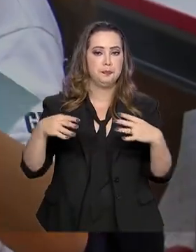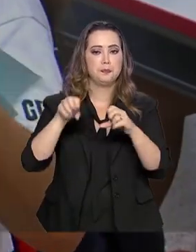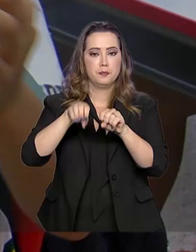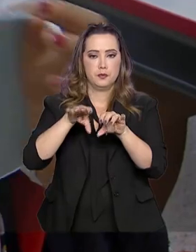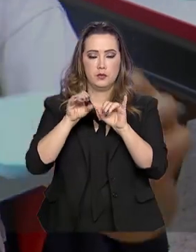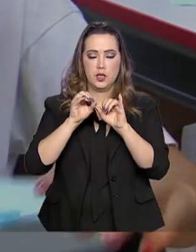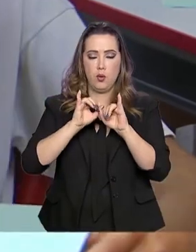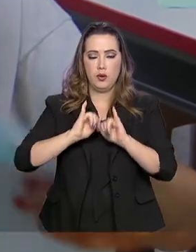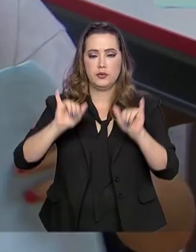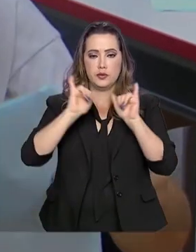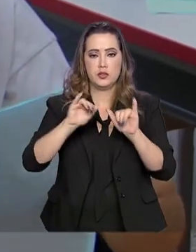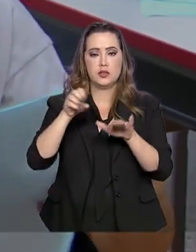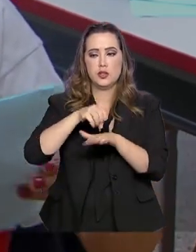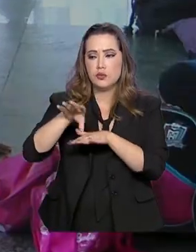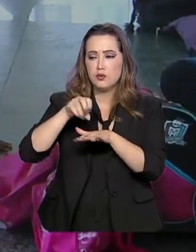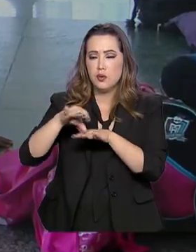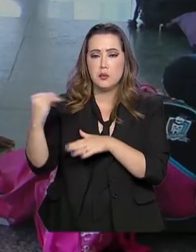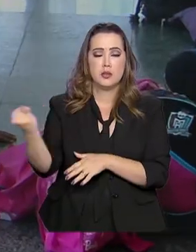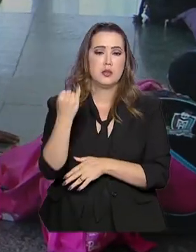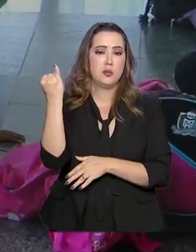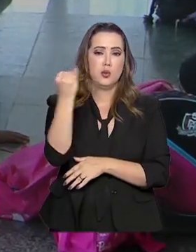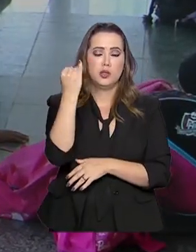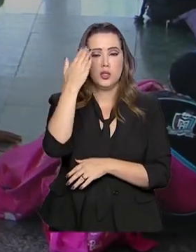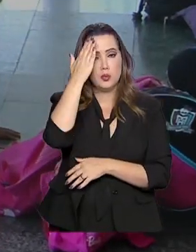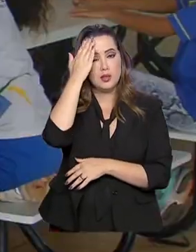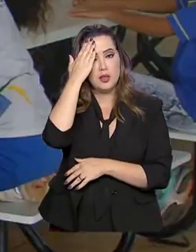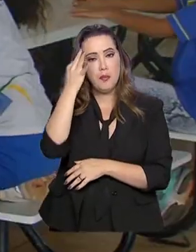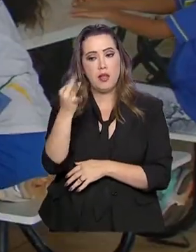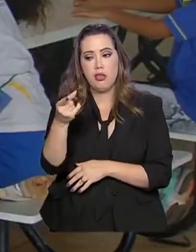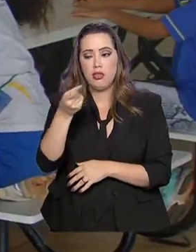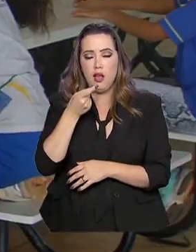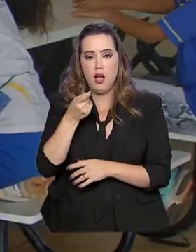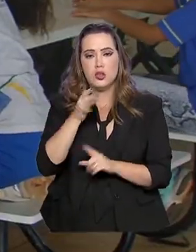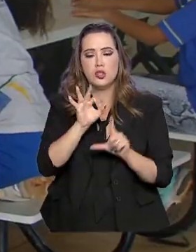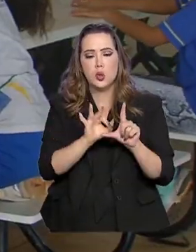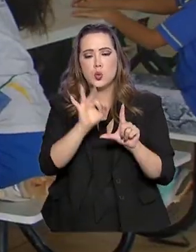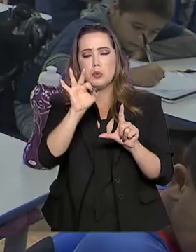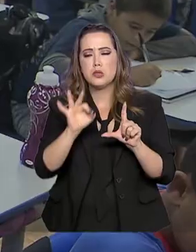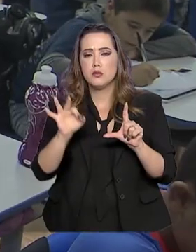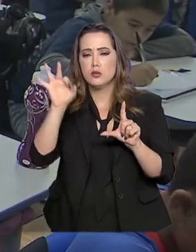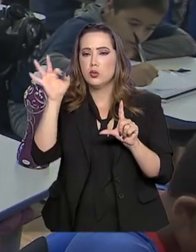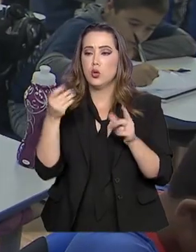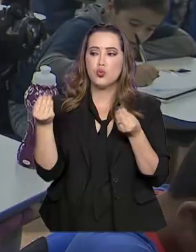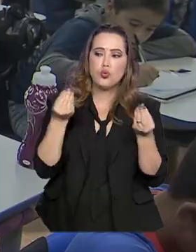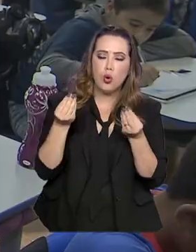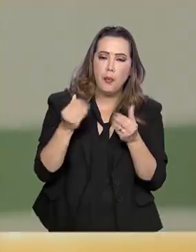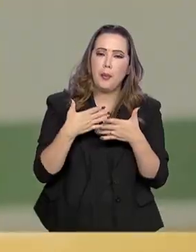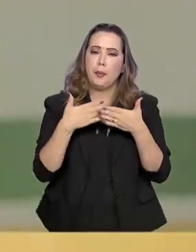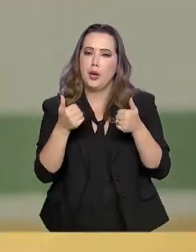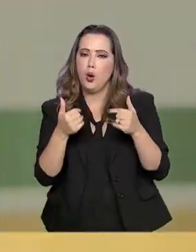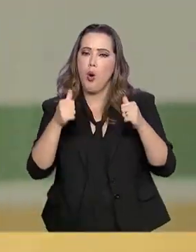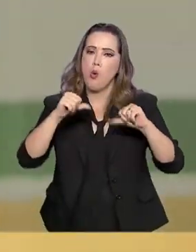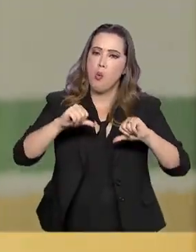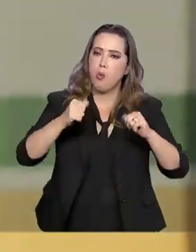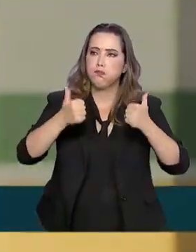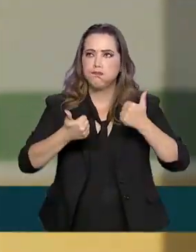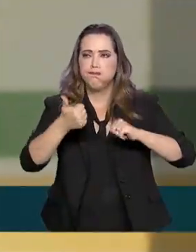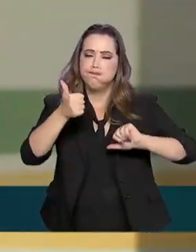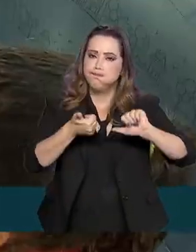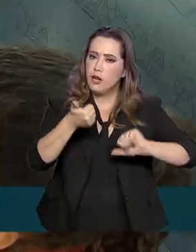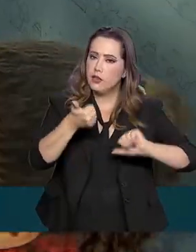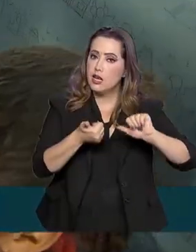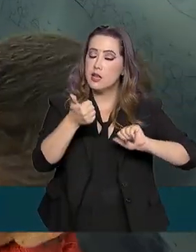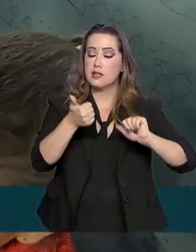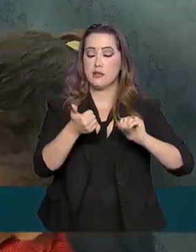envio das informações é importante para o cálculo das taxas de rendimento dos alunos e do Índice de Desenvolvimento da Educação